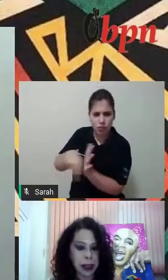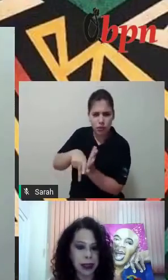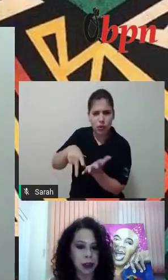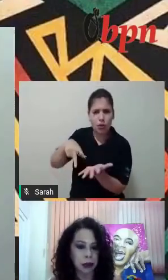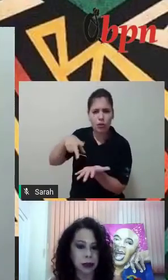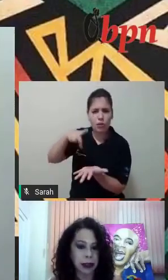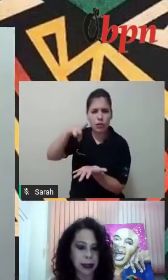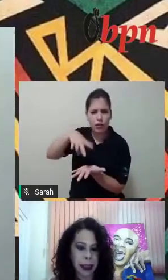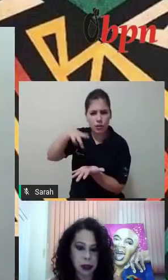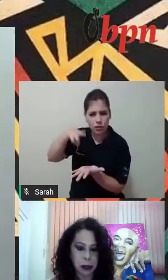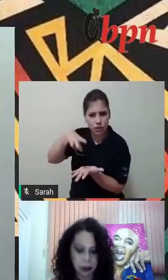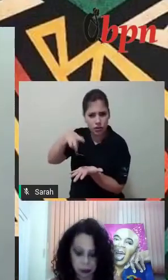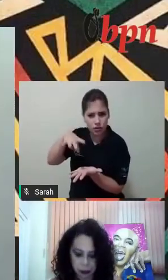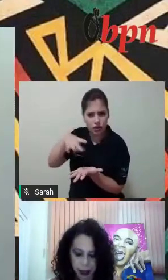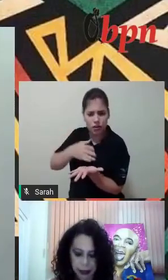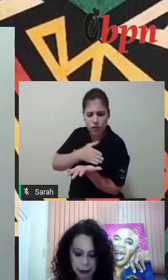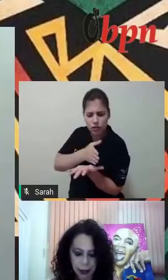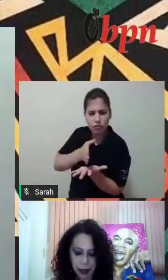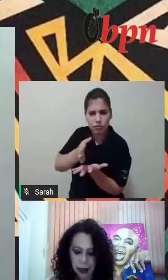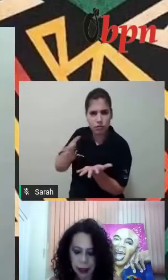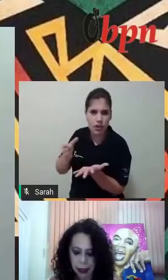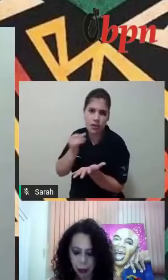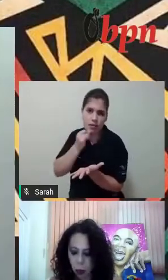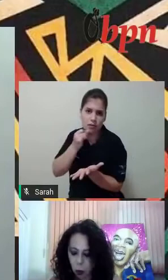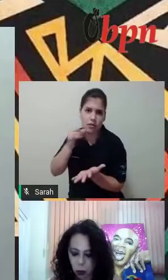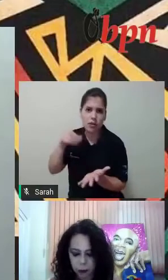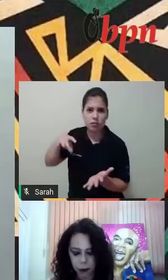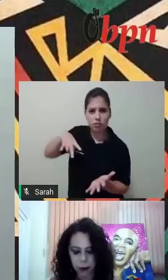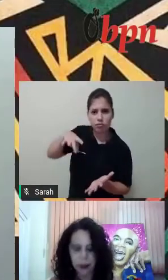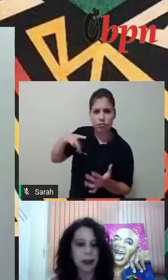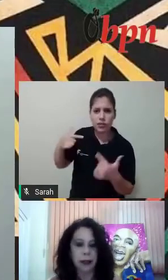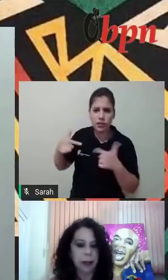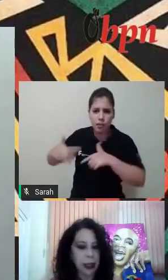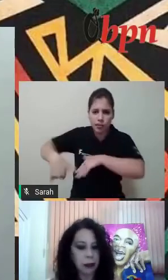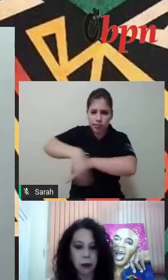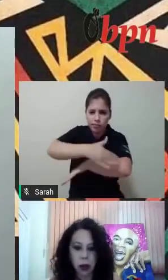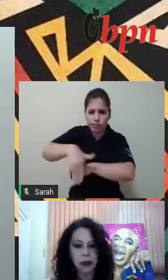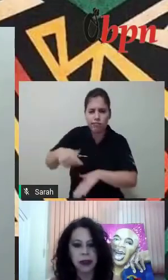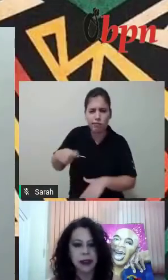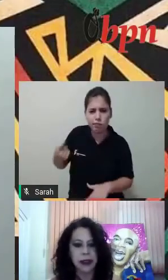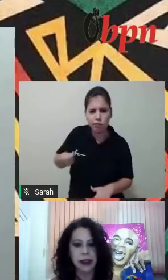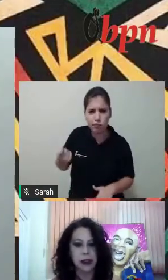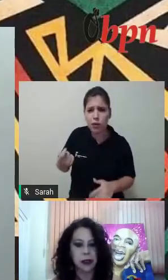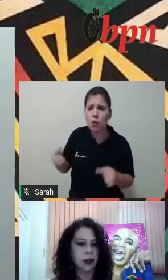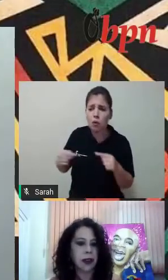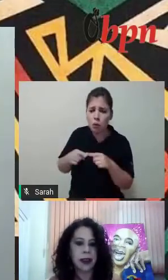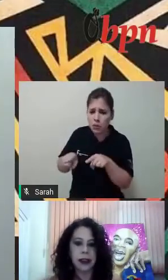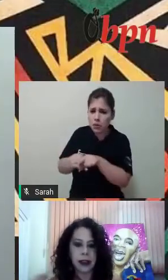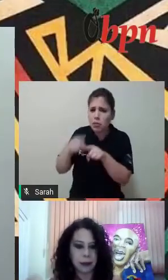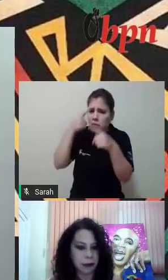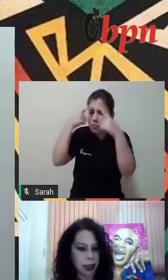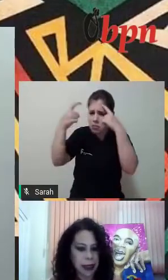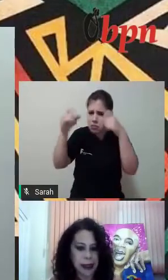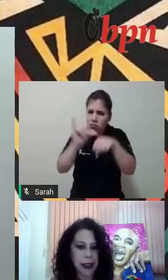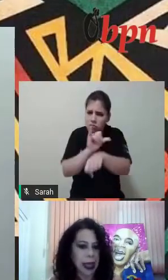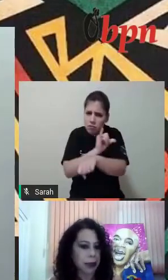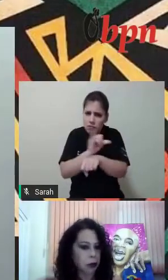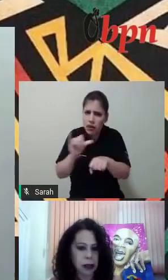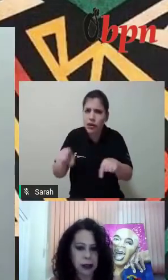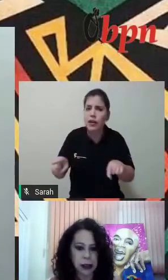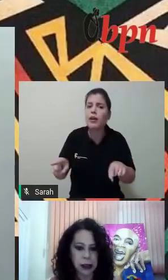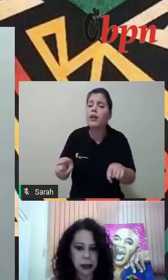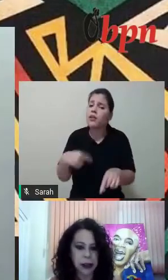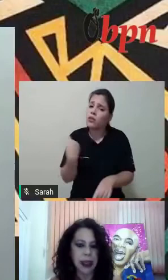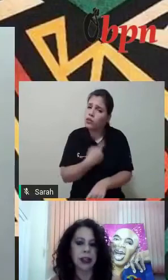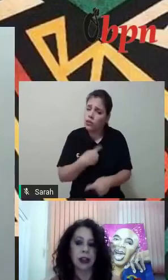esquina, como estratégia, como uma engenhosidade, como uma estratégia de sobrevivência, né? O corpo também é o nosso